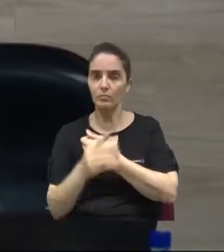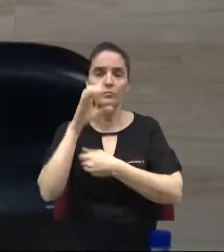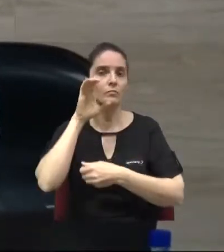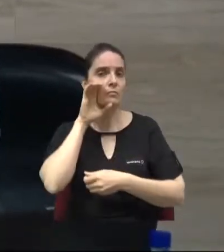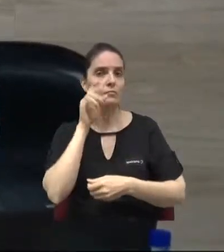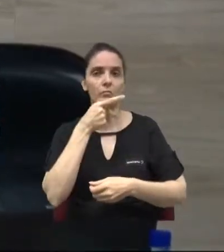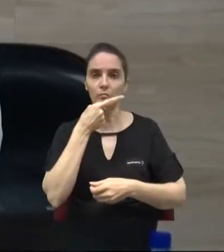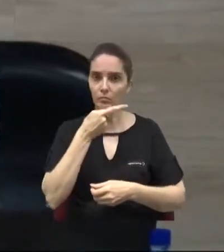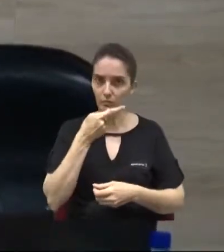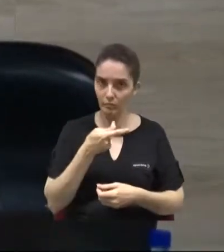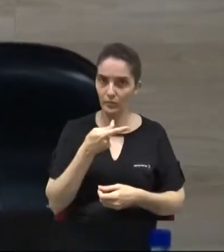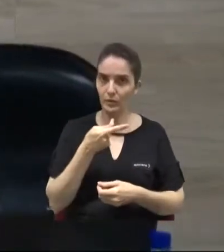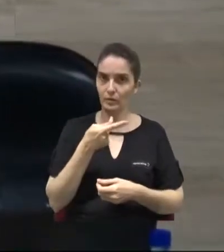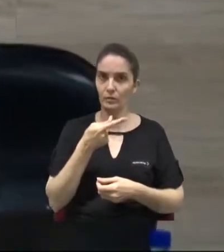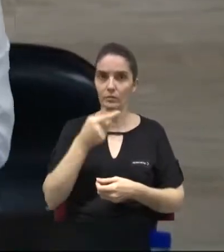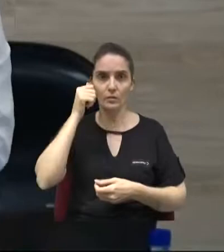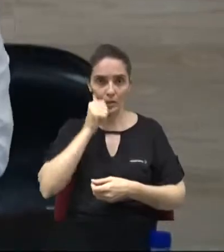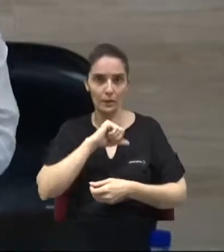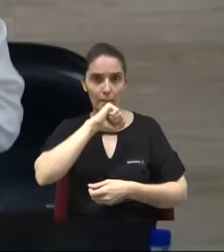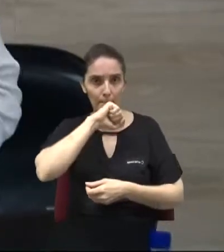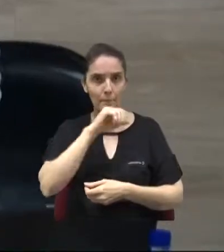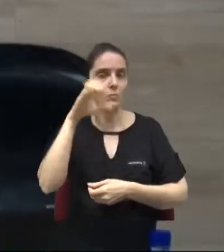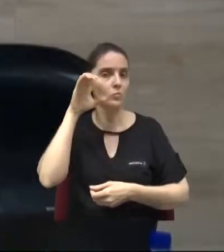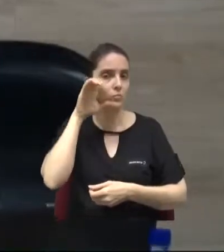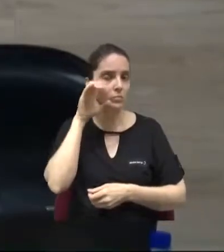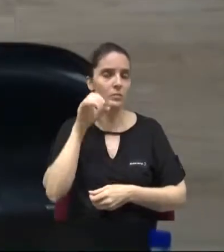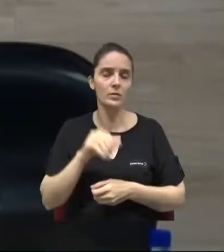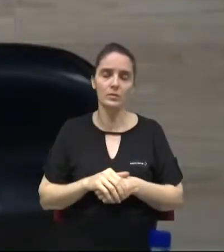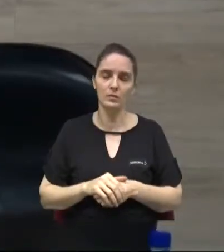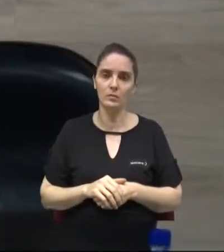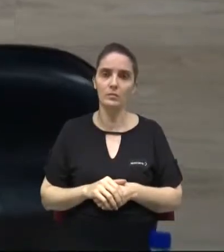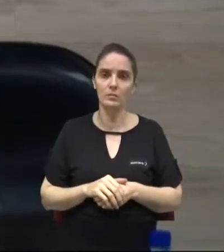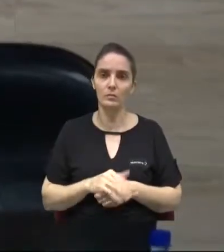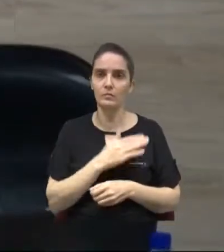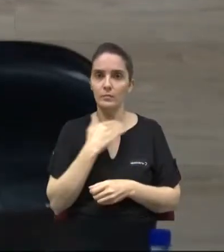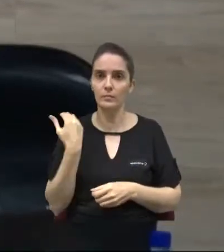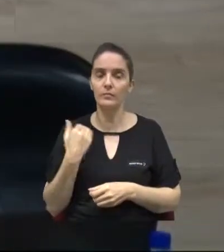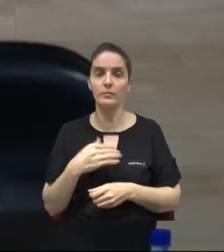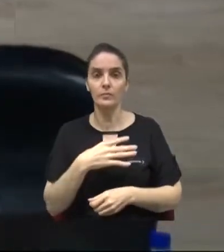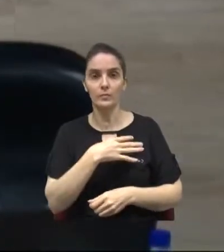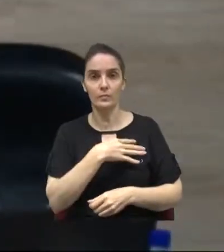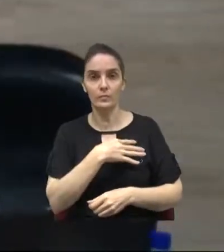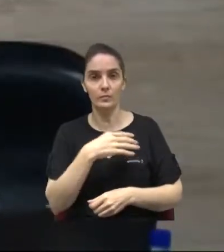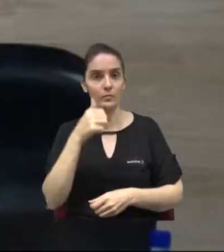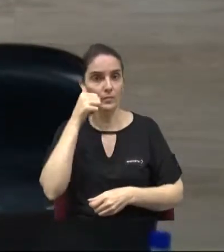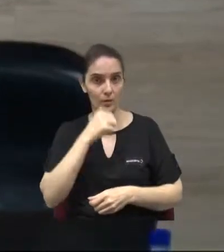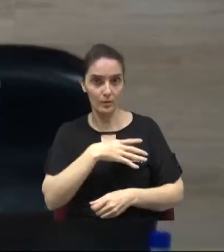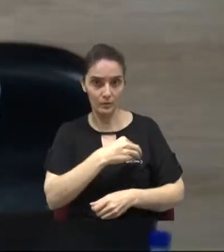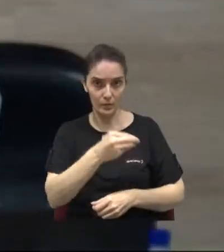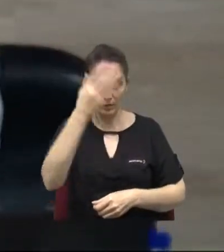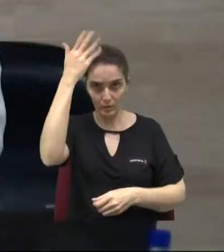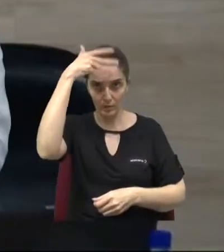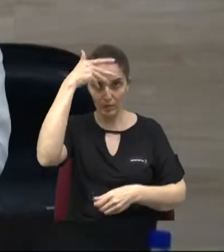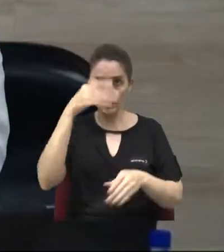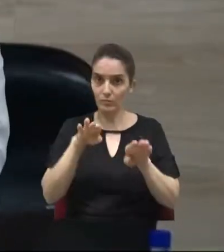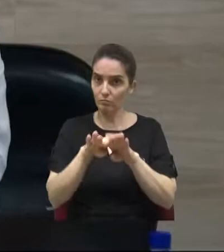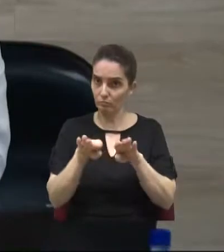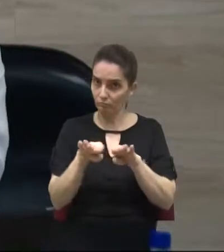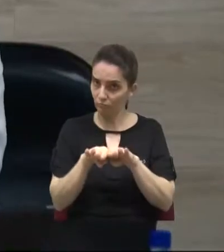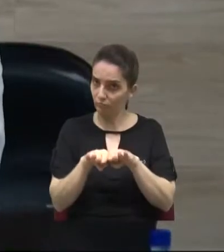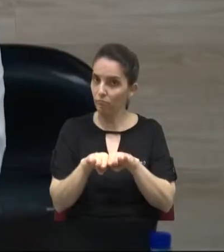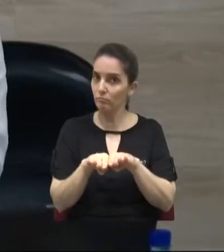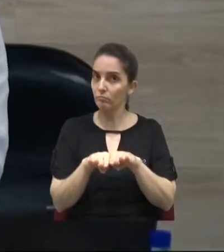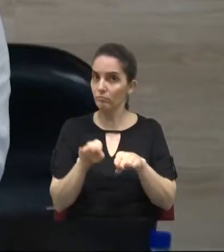disse sobre a mãe, minha filha também pegou dengue e passou por um período